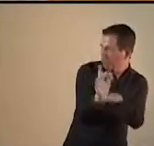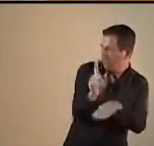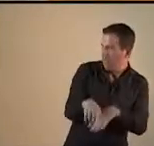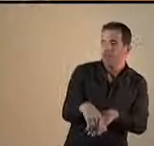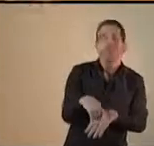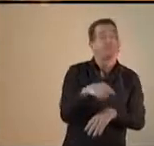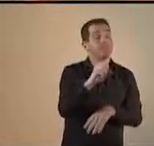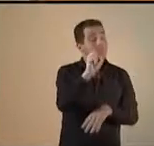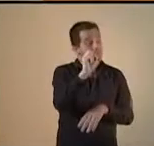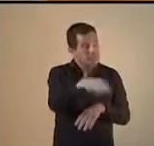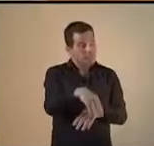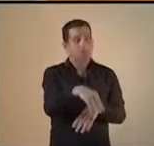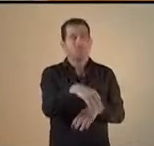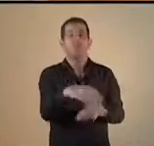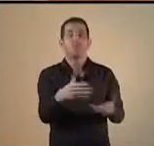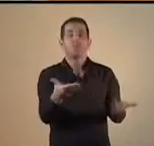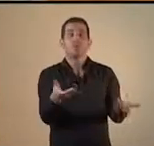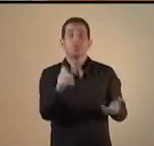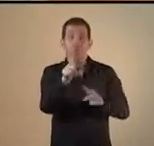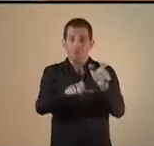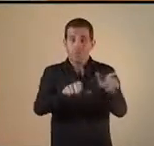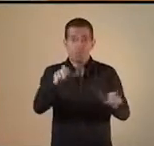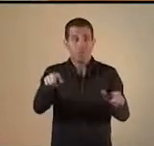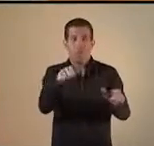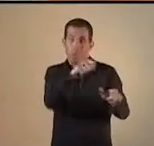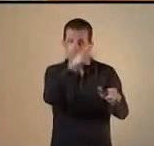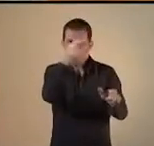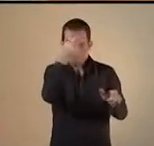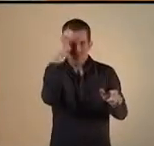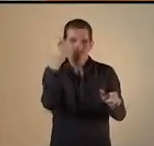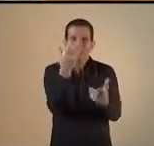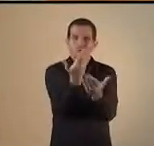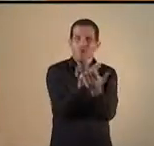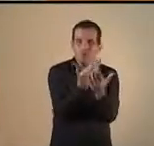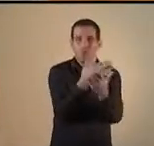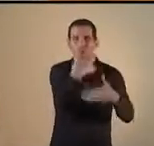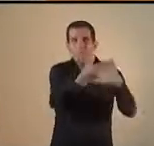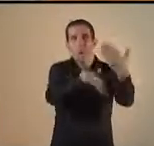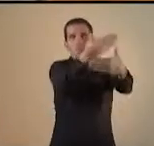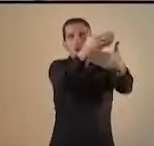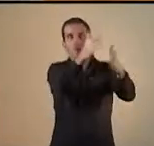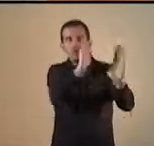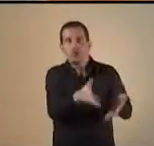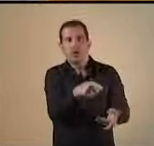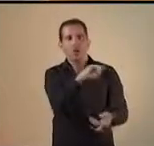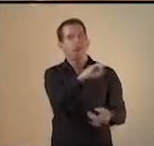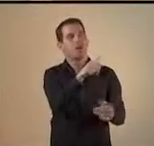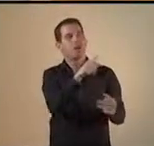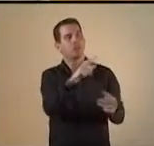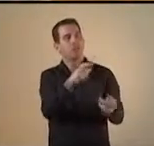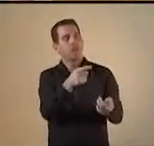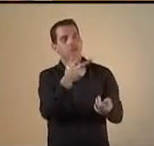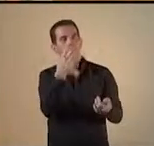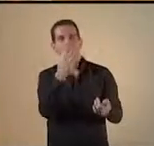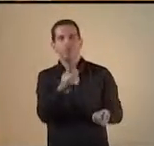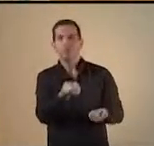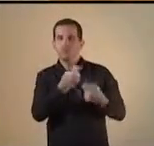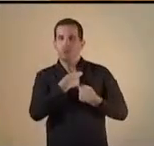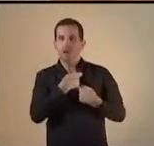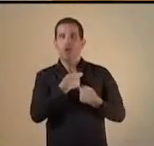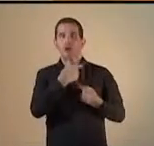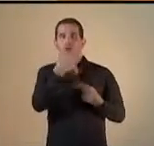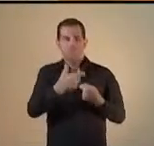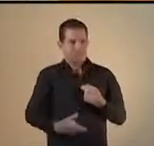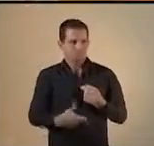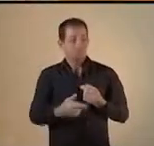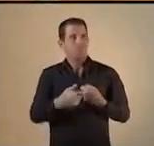Exatamente. Essas pessoas hoje são modelos, né? Então são surdos que viraram assim,